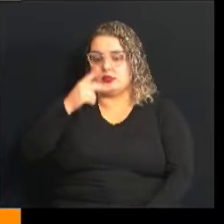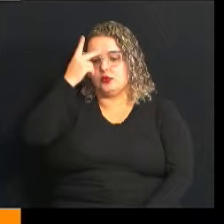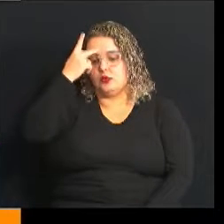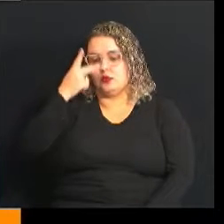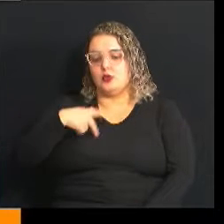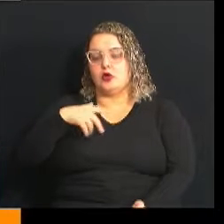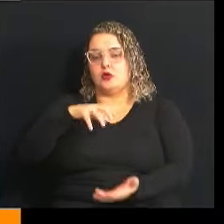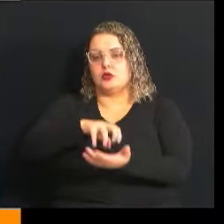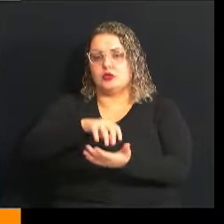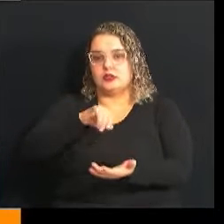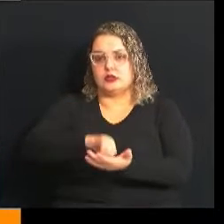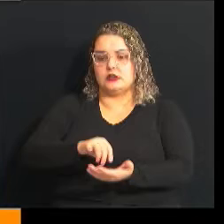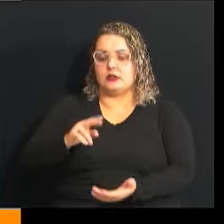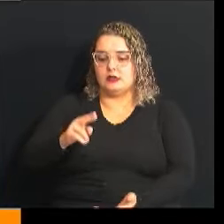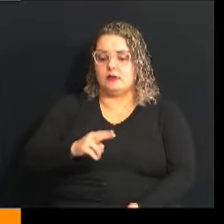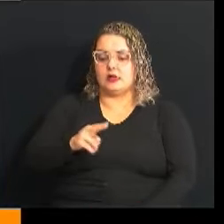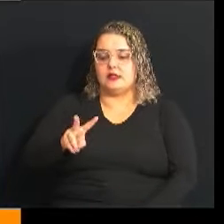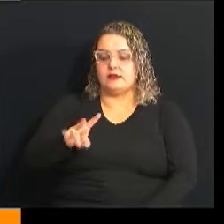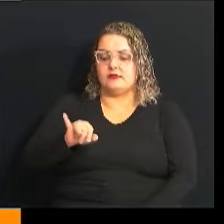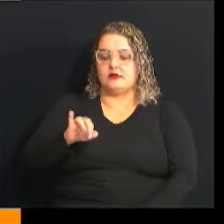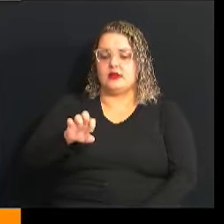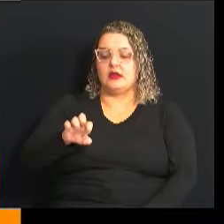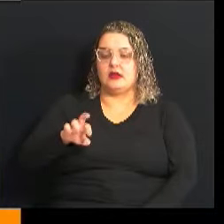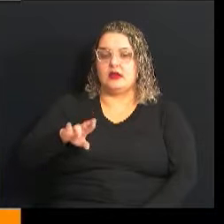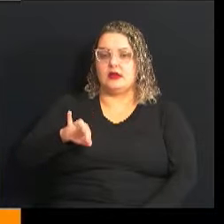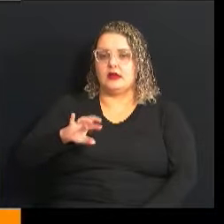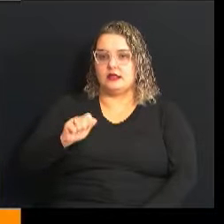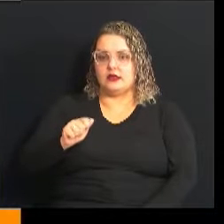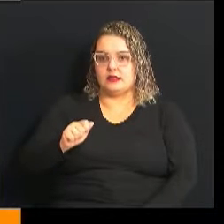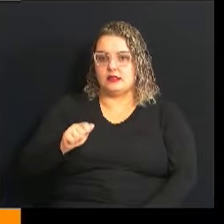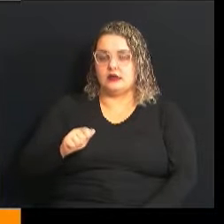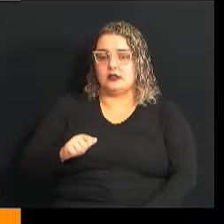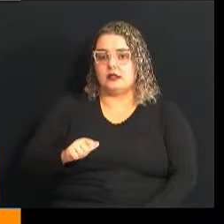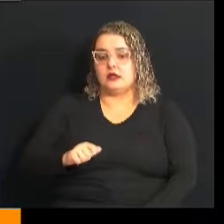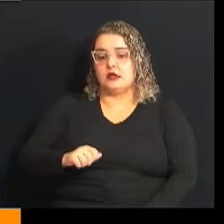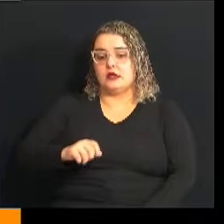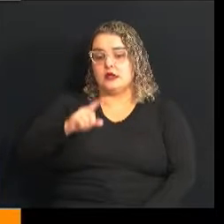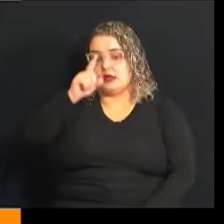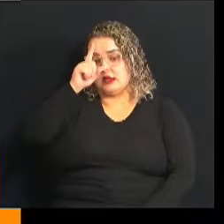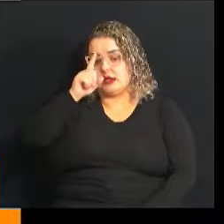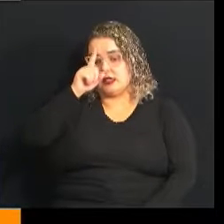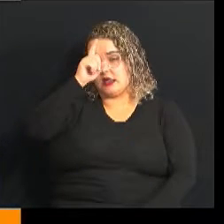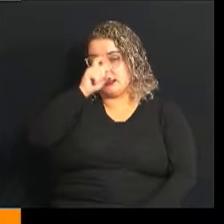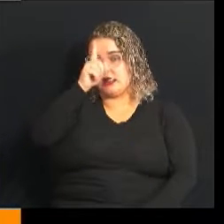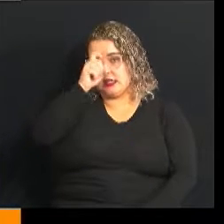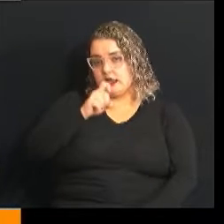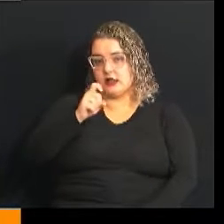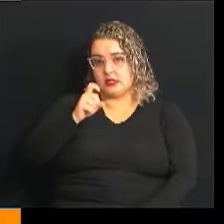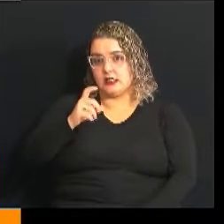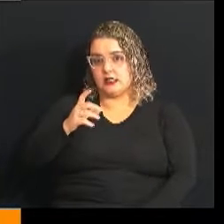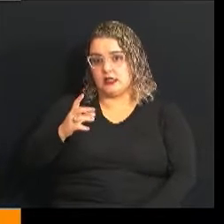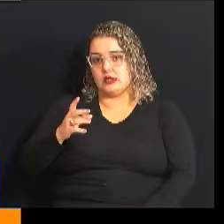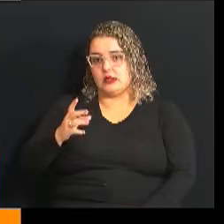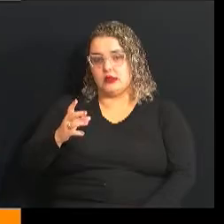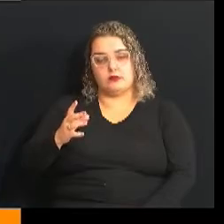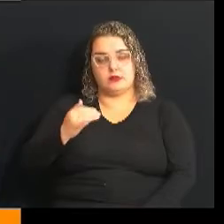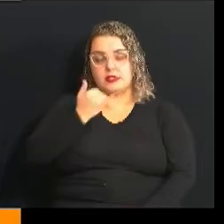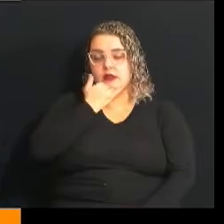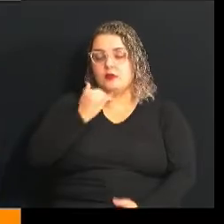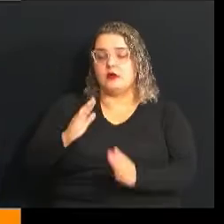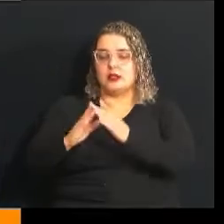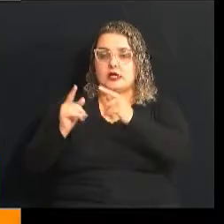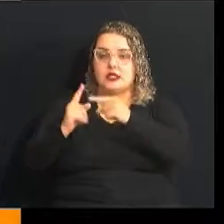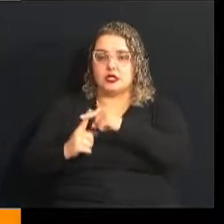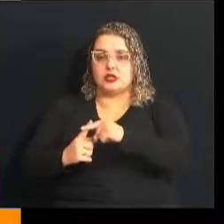Saúde da Padre Vieira, e a sugestão é na Igreja Divino Salvador, que fica na Avenida Júlio de Mesquita. Já na